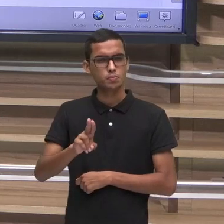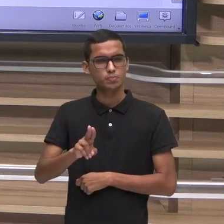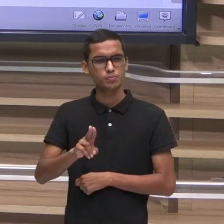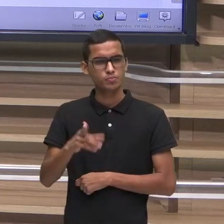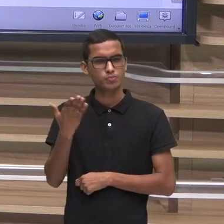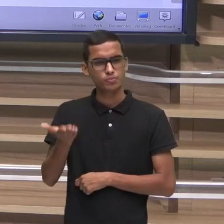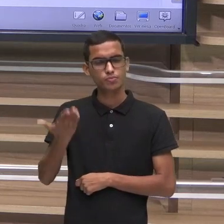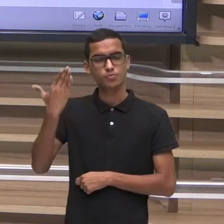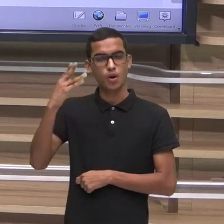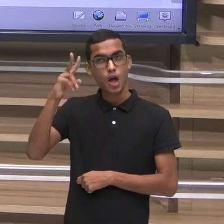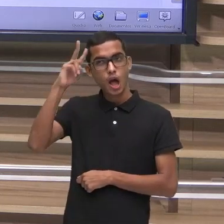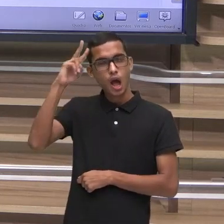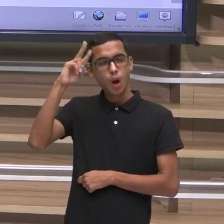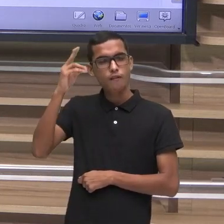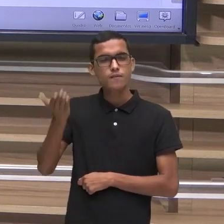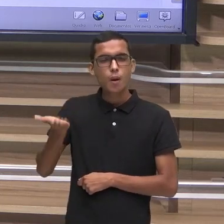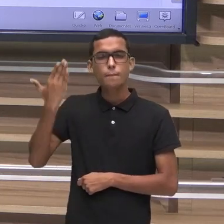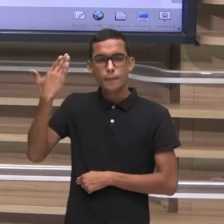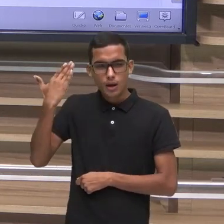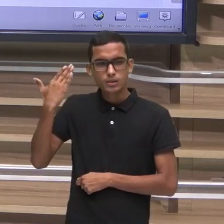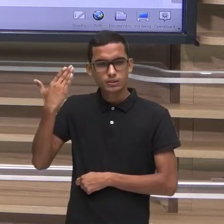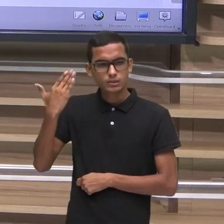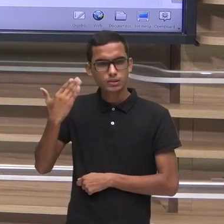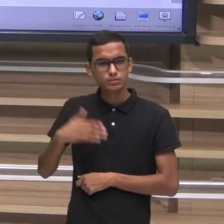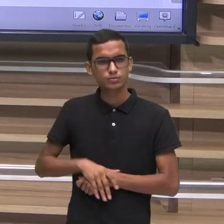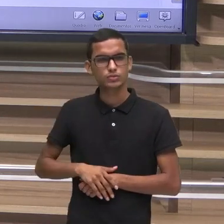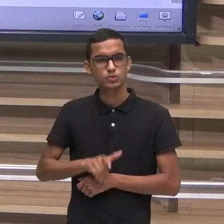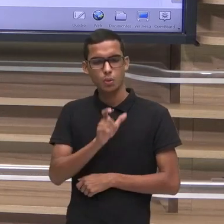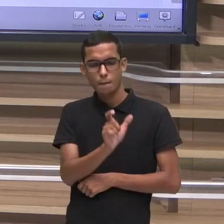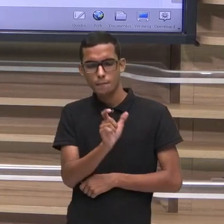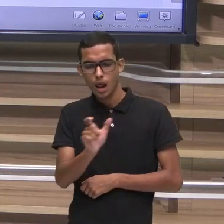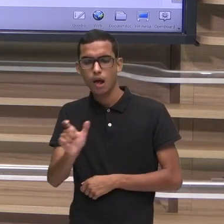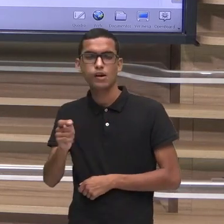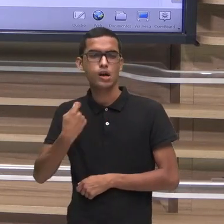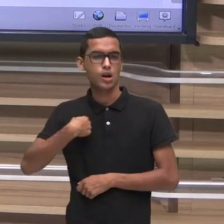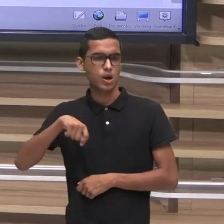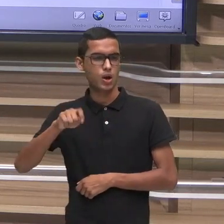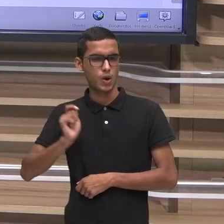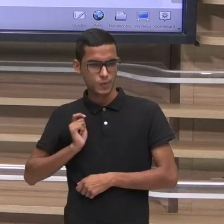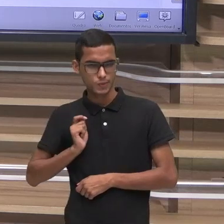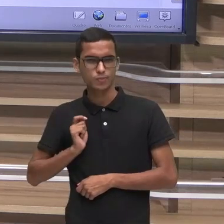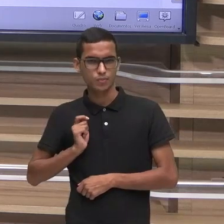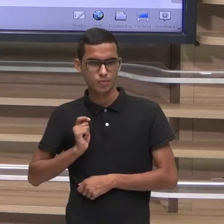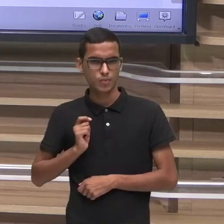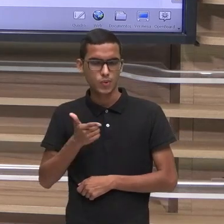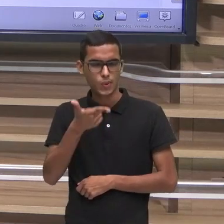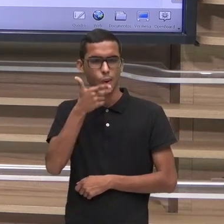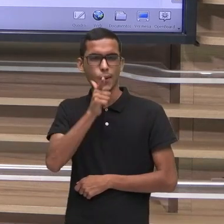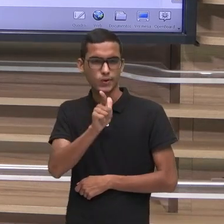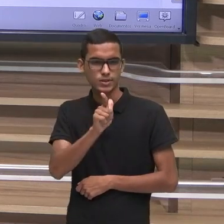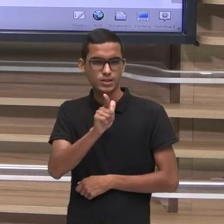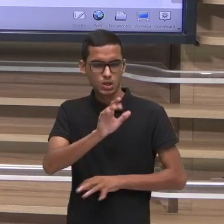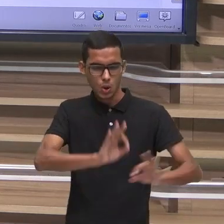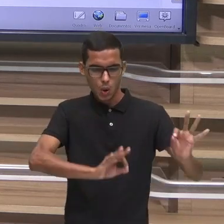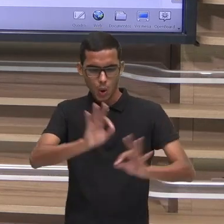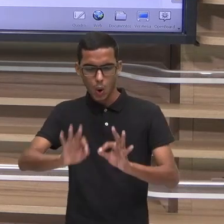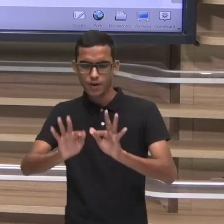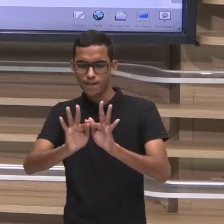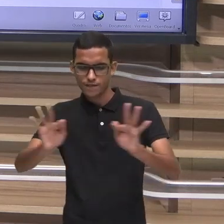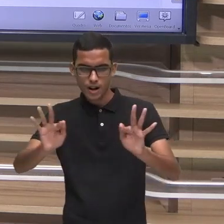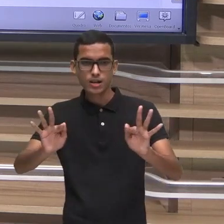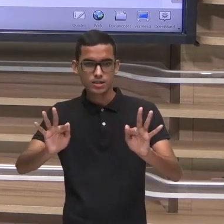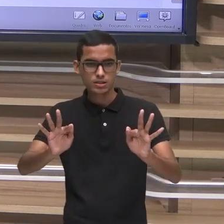na segunda-feira passada, em dezembro de 1970, né? Então, tudo a gente